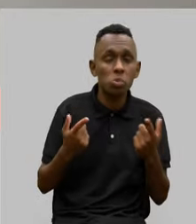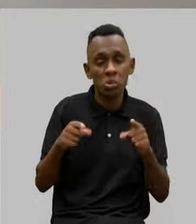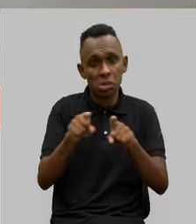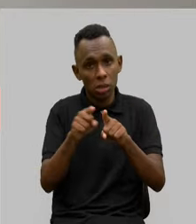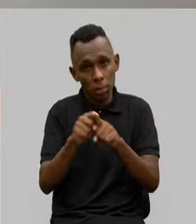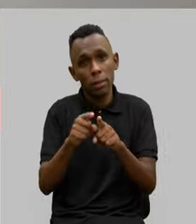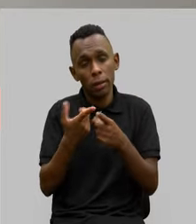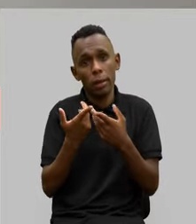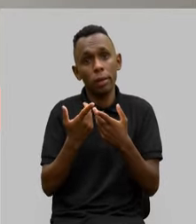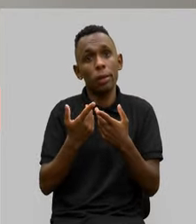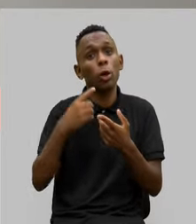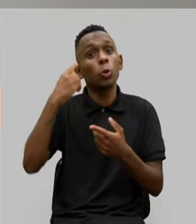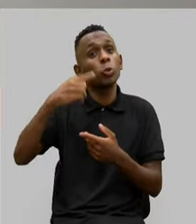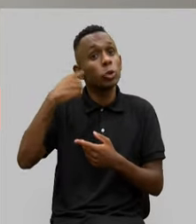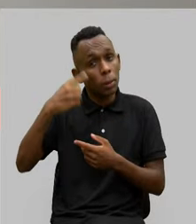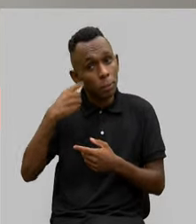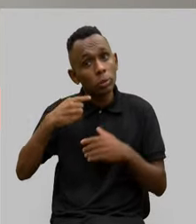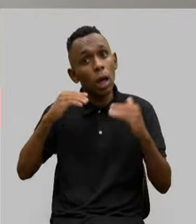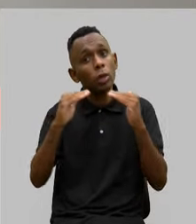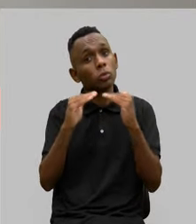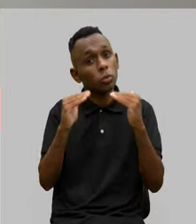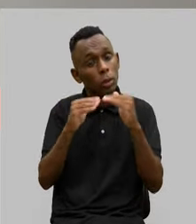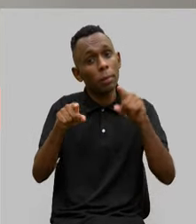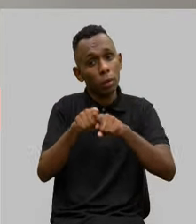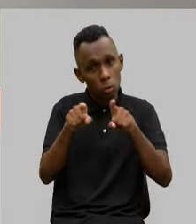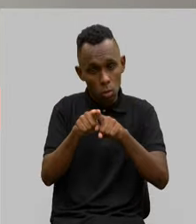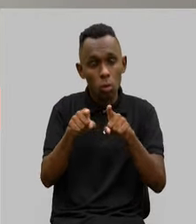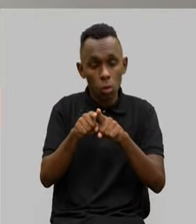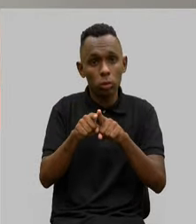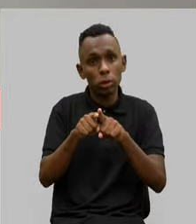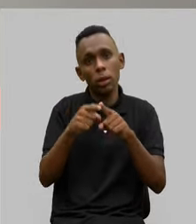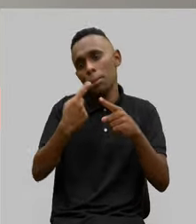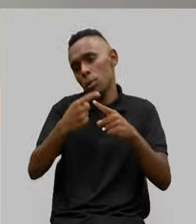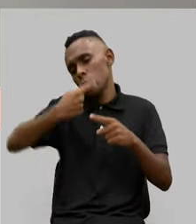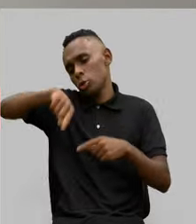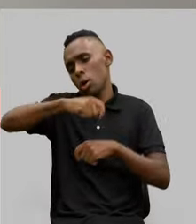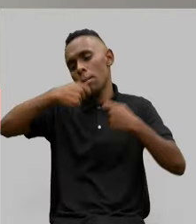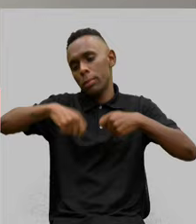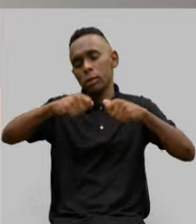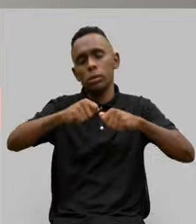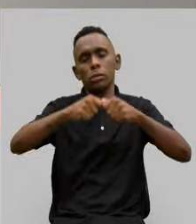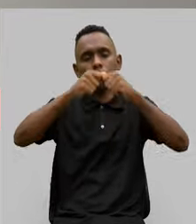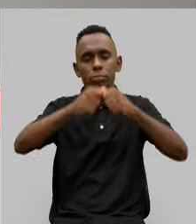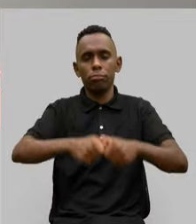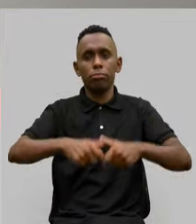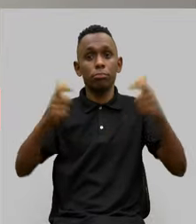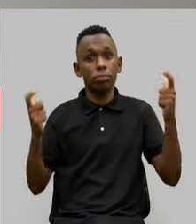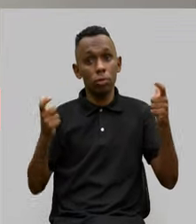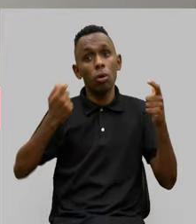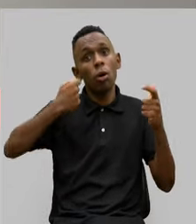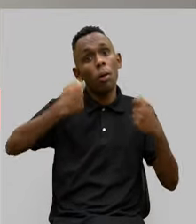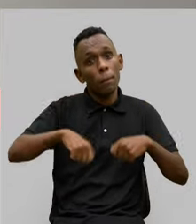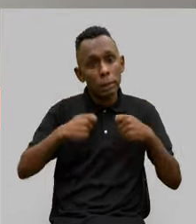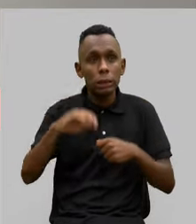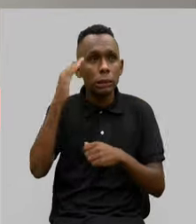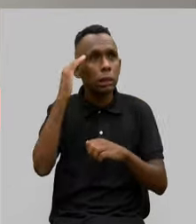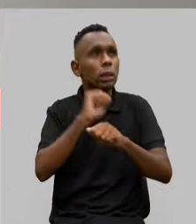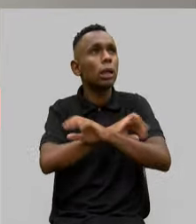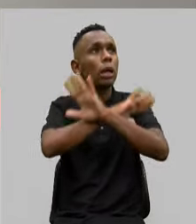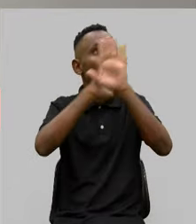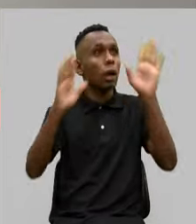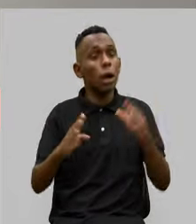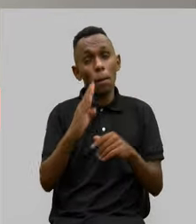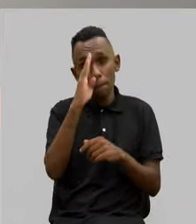os parlamentares que se identificam com essa pauta porque nós precisamos ampliar né Nós precisamos entender que principalmente no